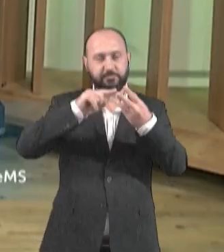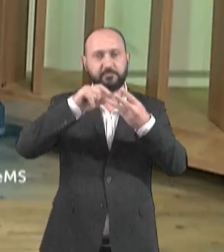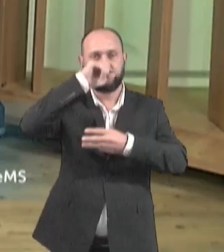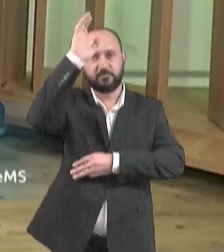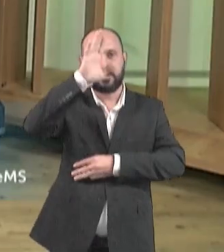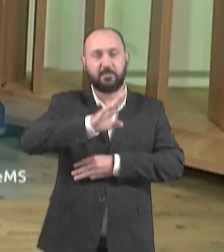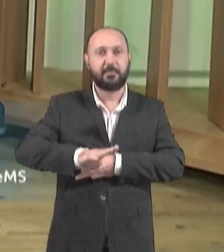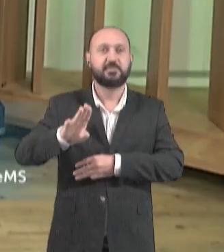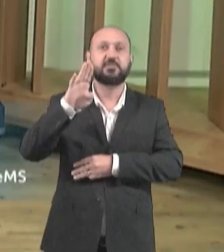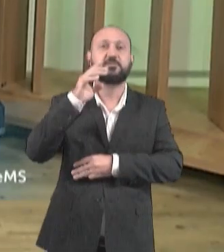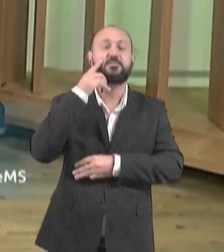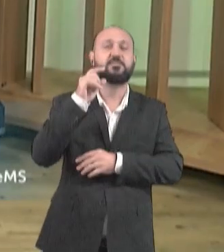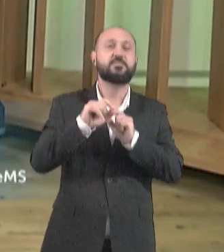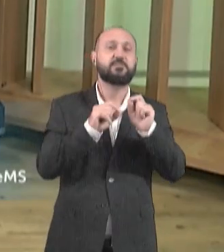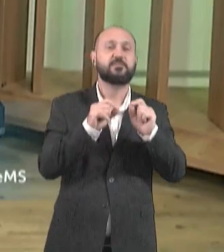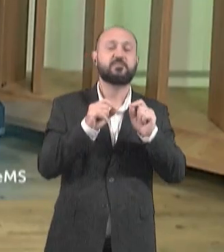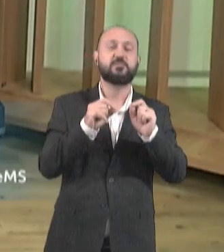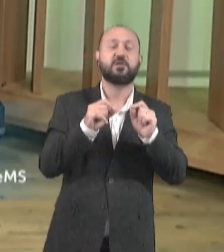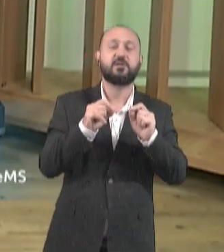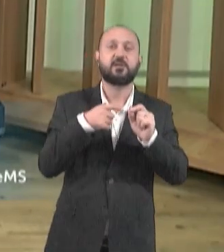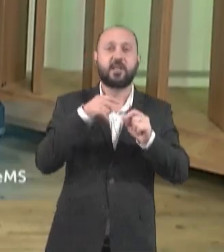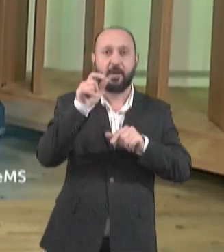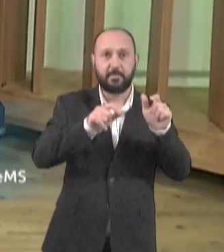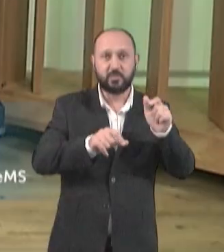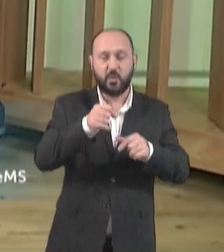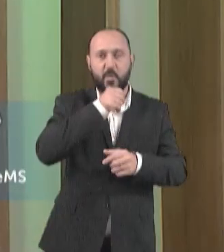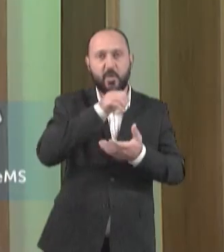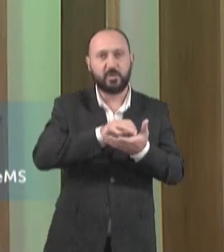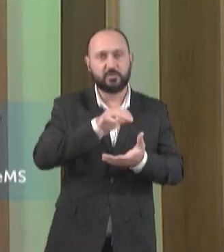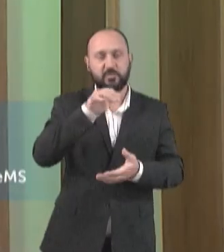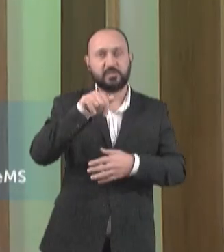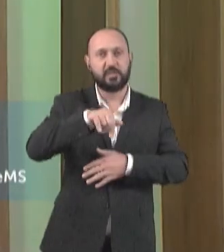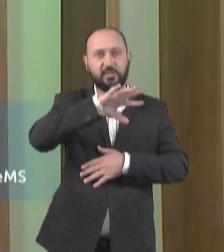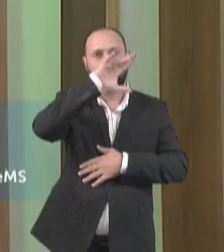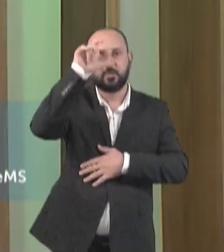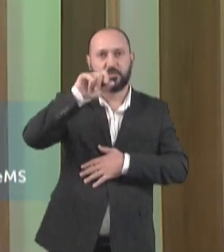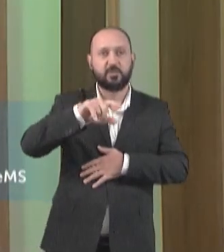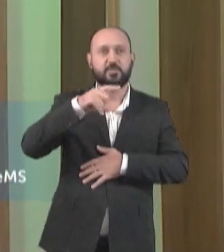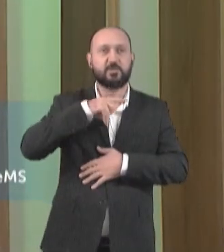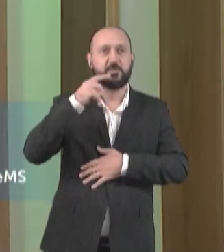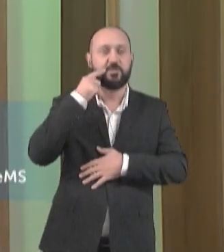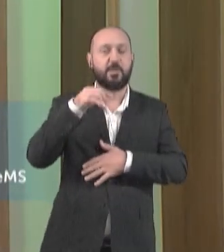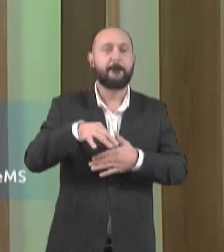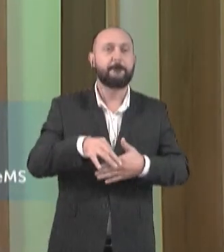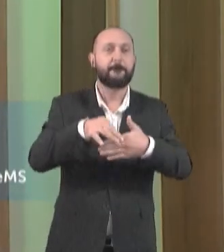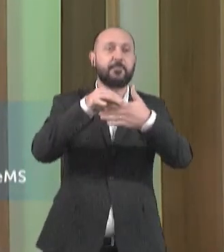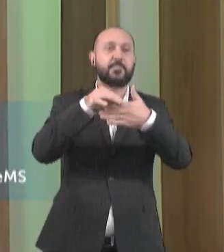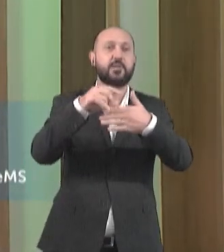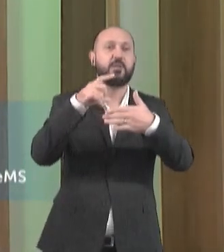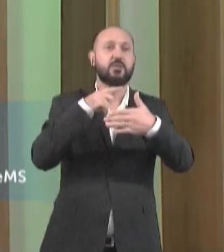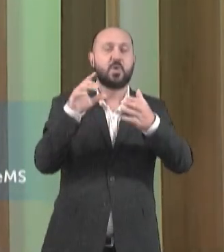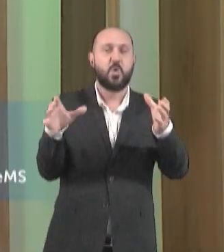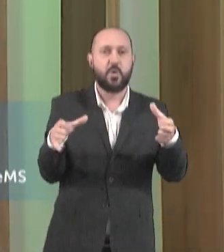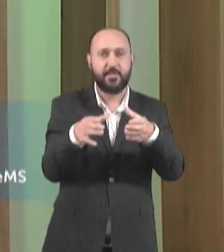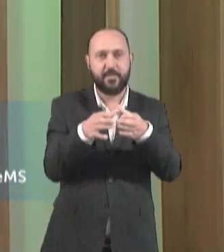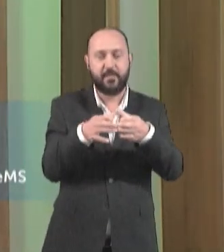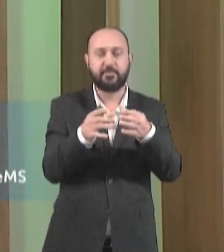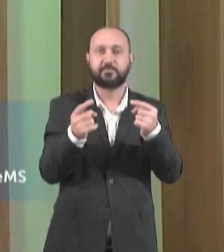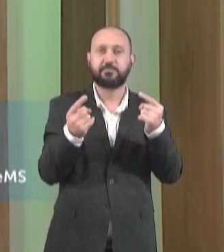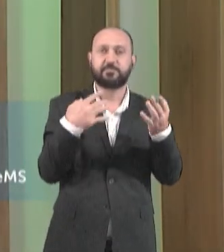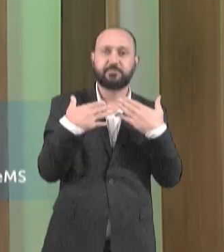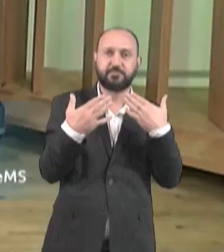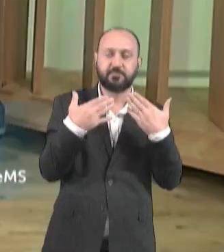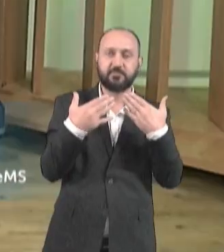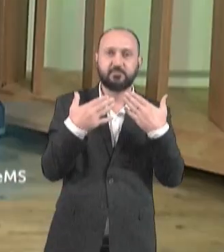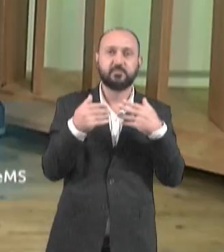quanto nacional, a Conferência da Pessoa Idosa. E Mato Grosso do Sul sai à frente quando já tem uma frente para